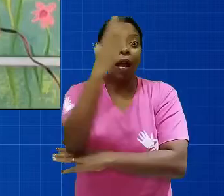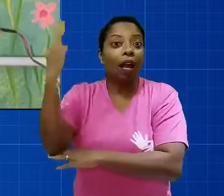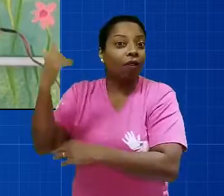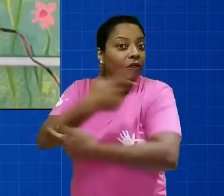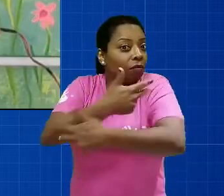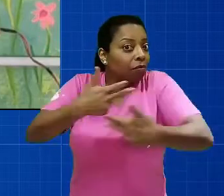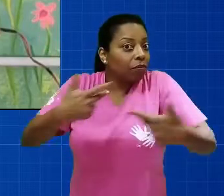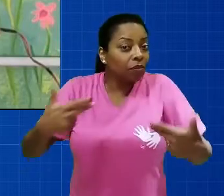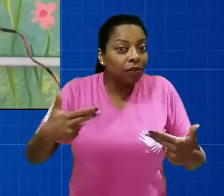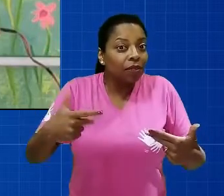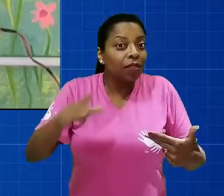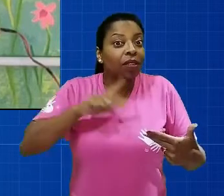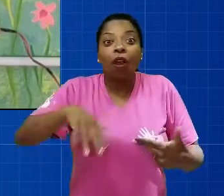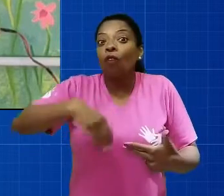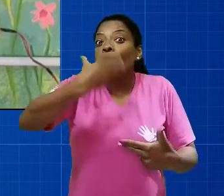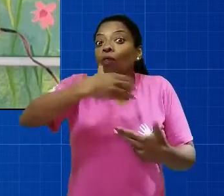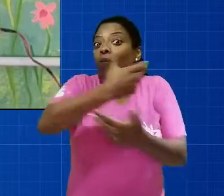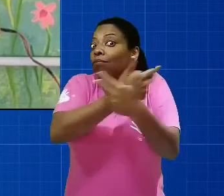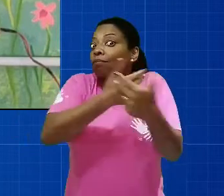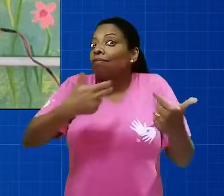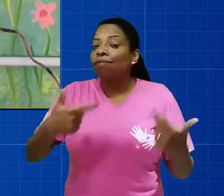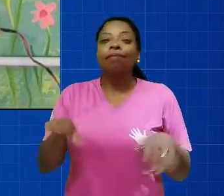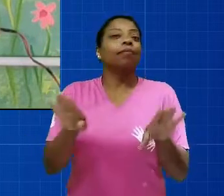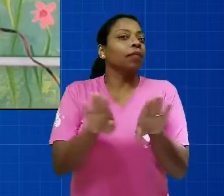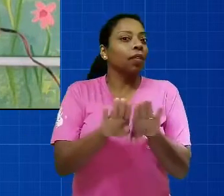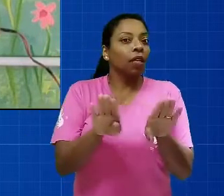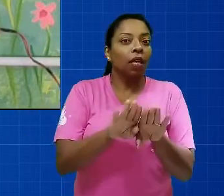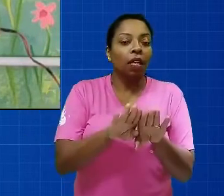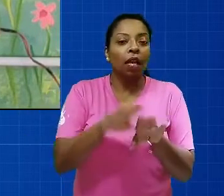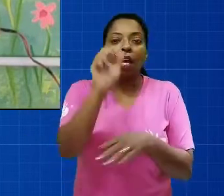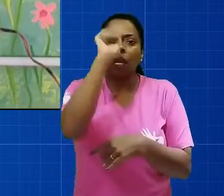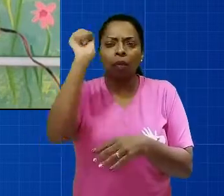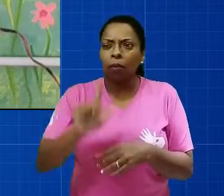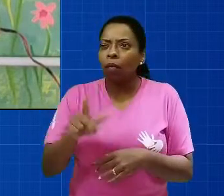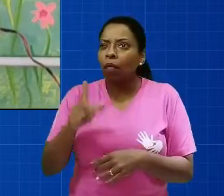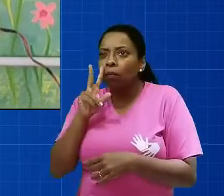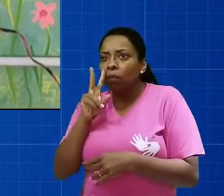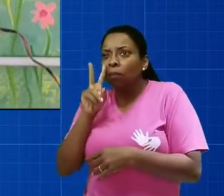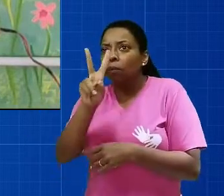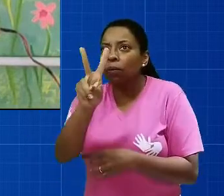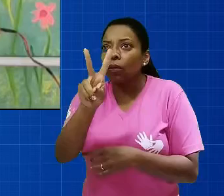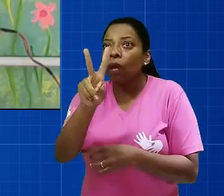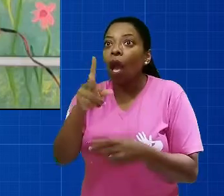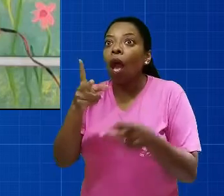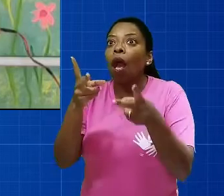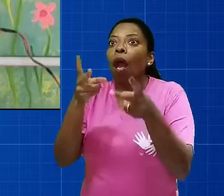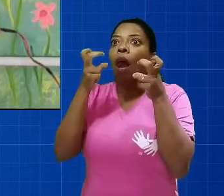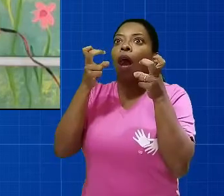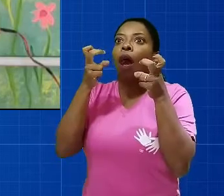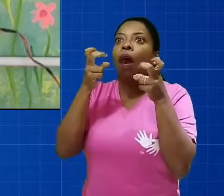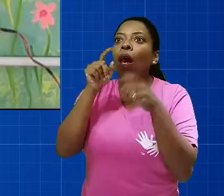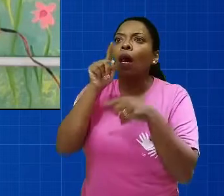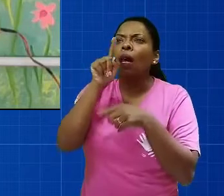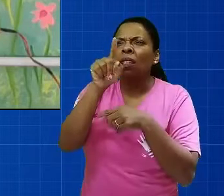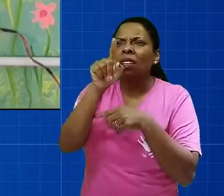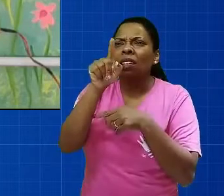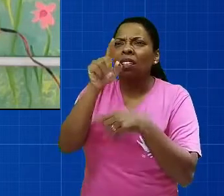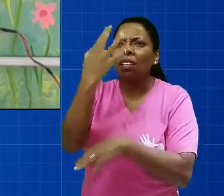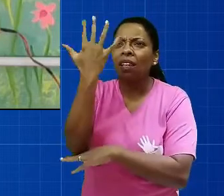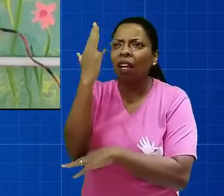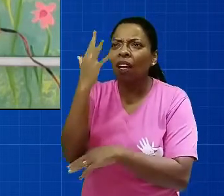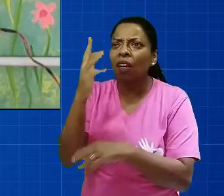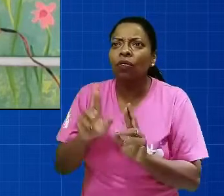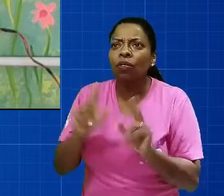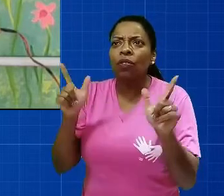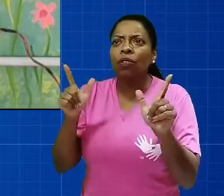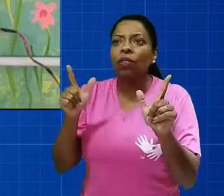tipo. Então, a lua reparou que bem no meio daquele jardim havia uma macieira